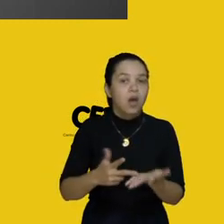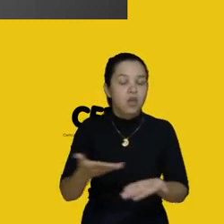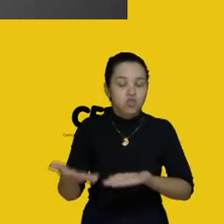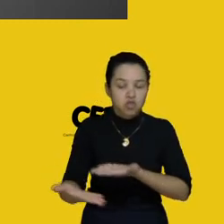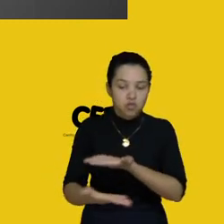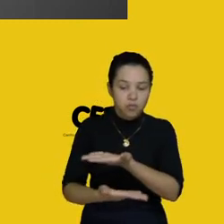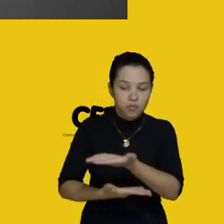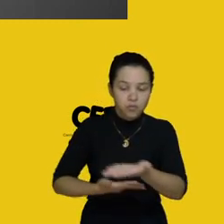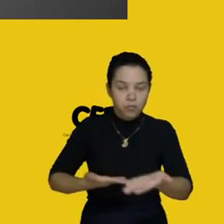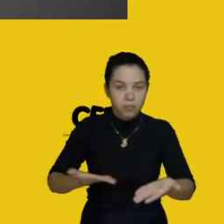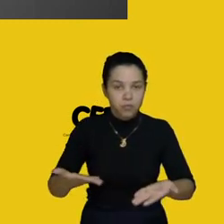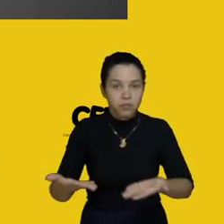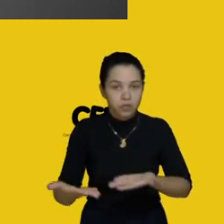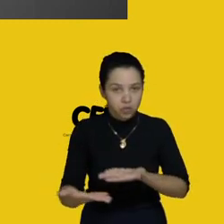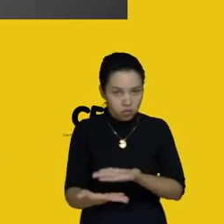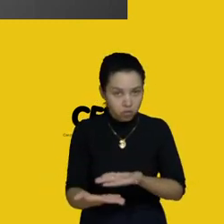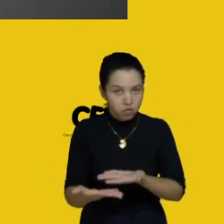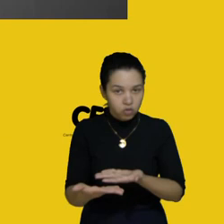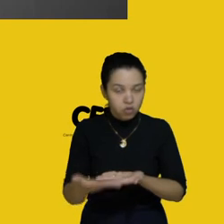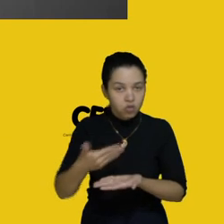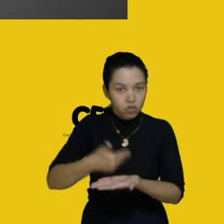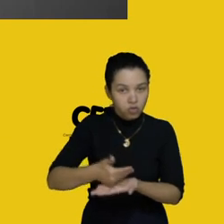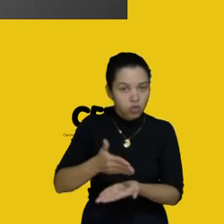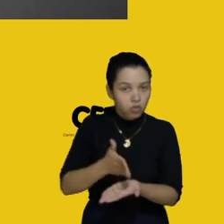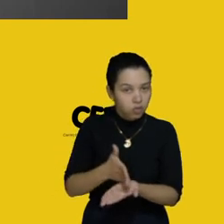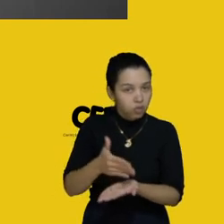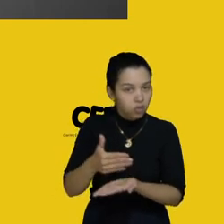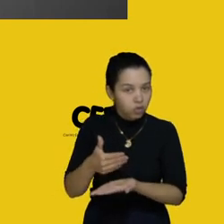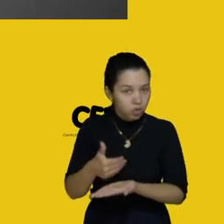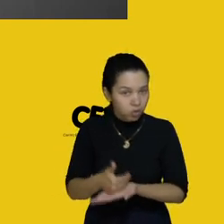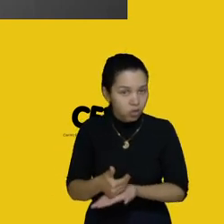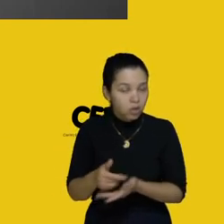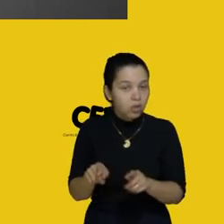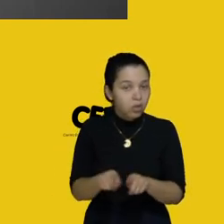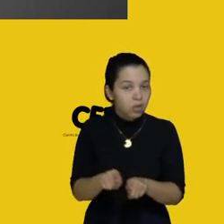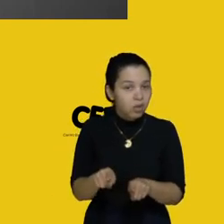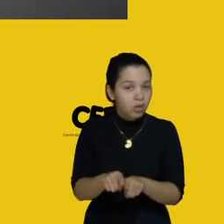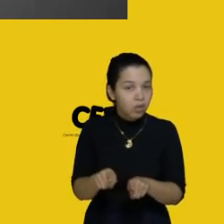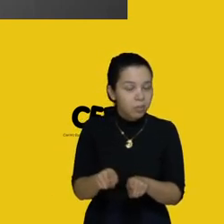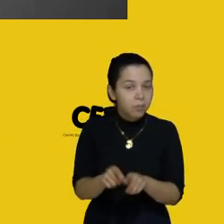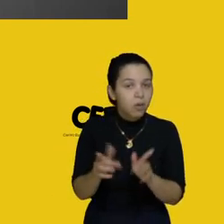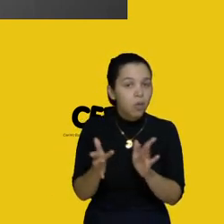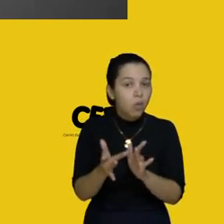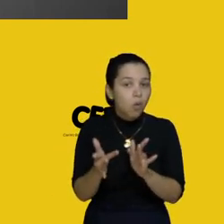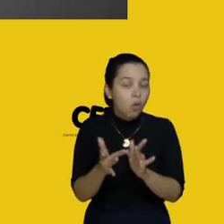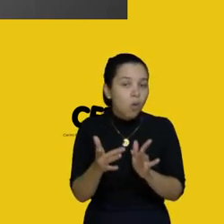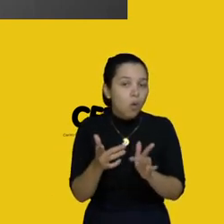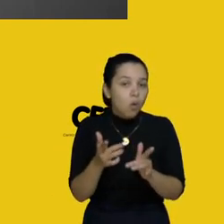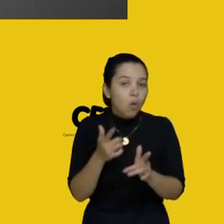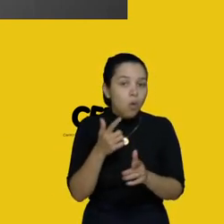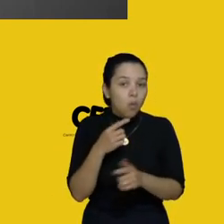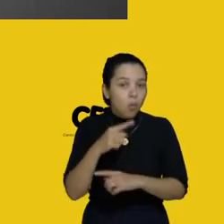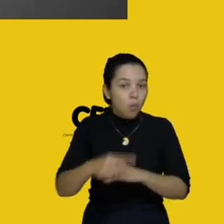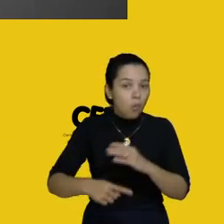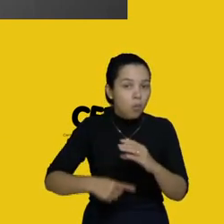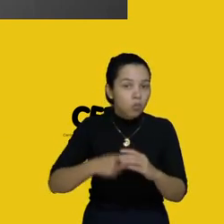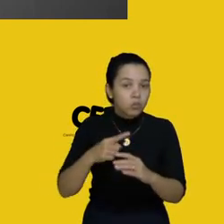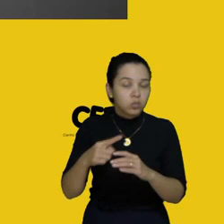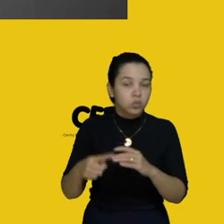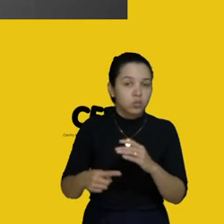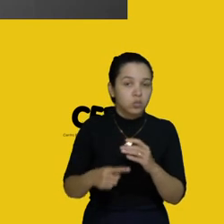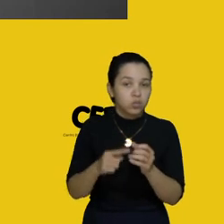compartilhar e vivenciar ao Mundo ao lado de todos sem diferenciar ou